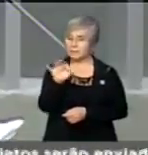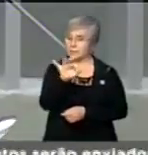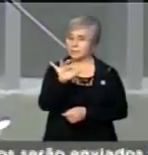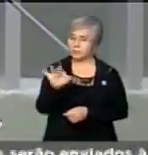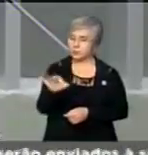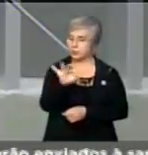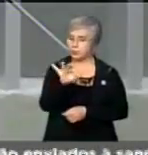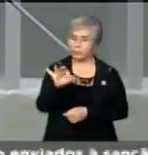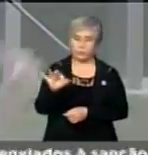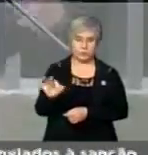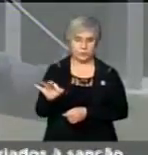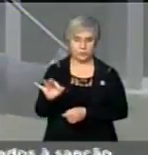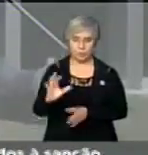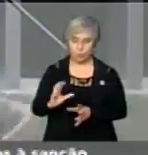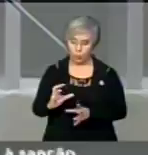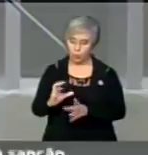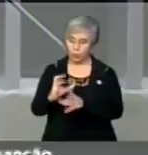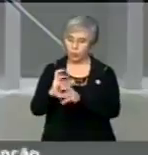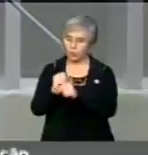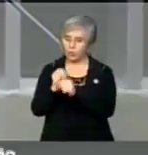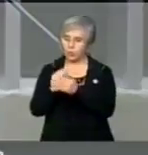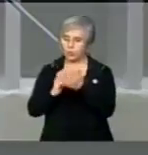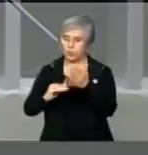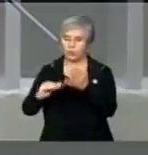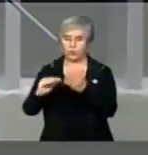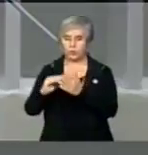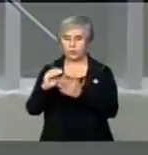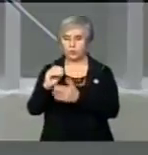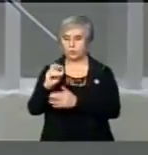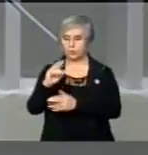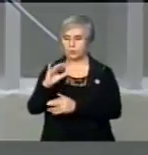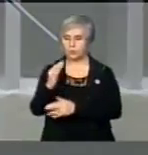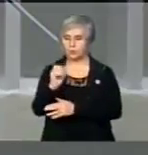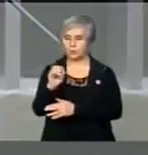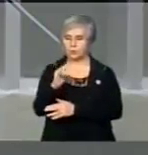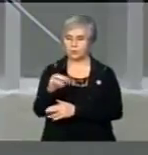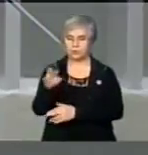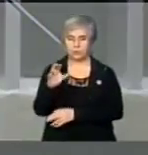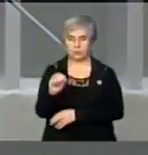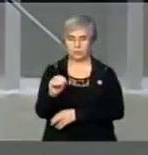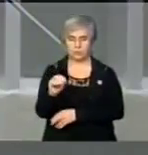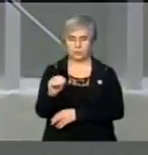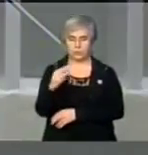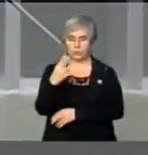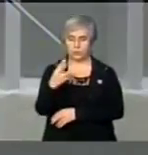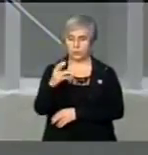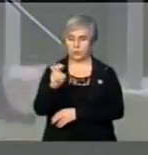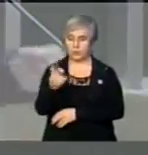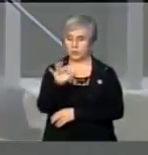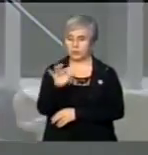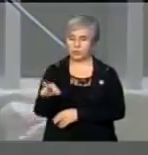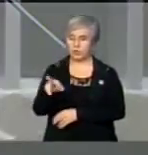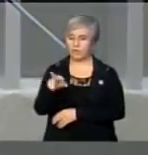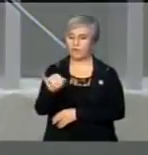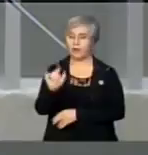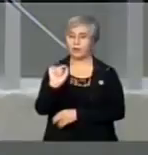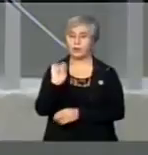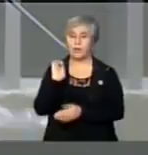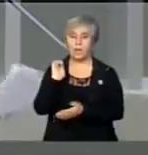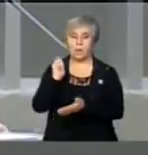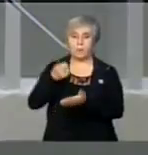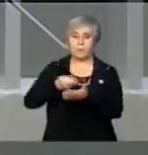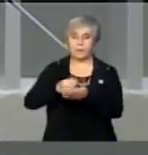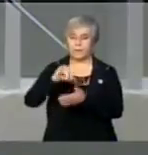45% do orçamento será destinado ao pagamento